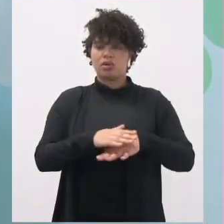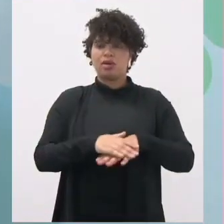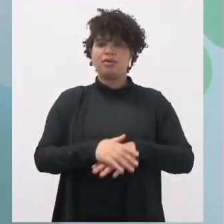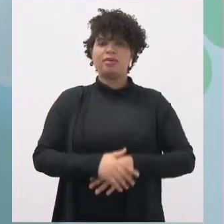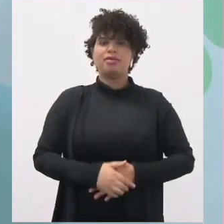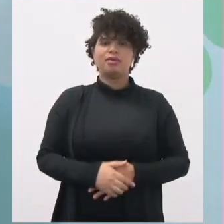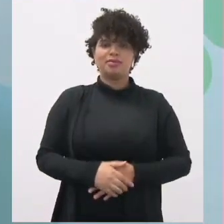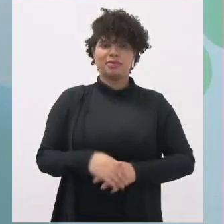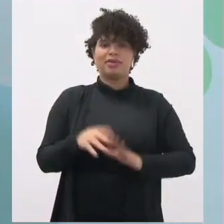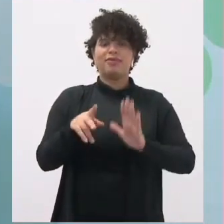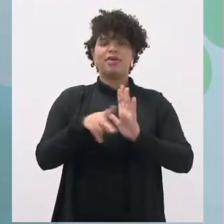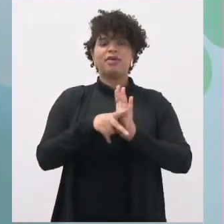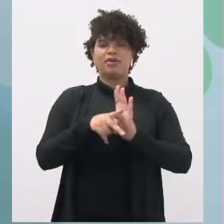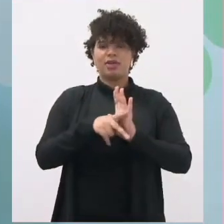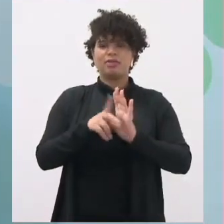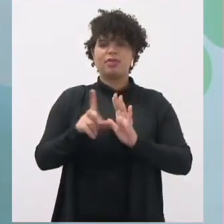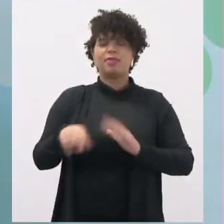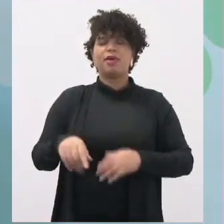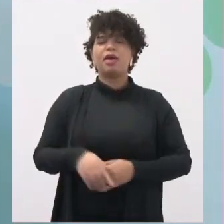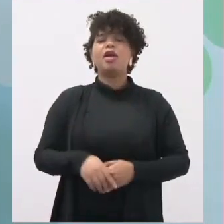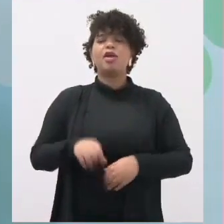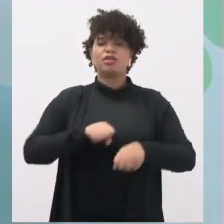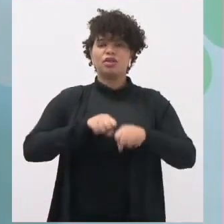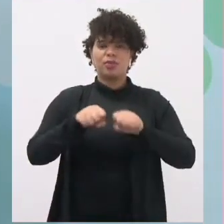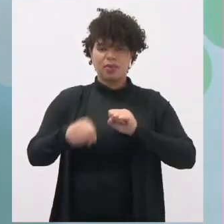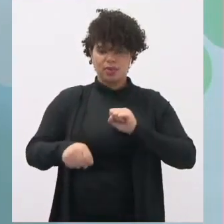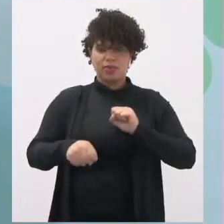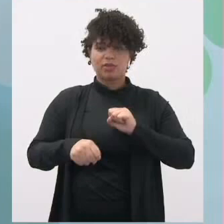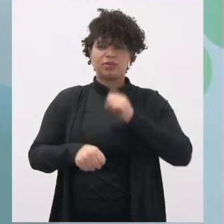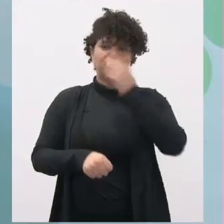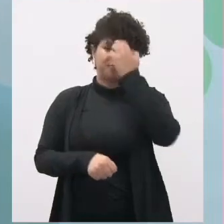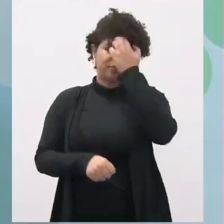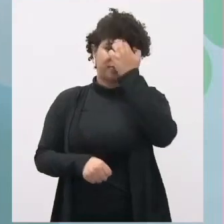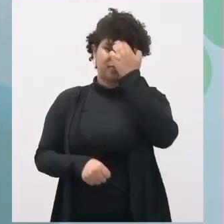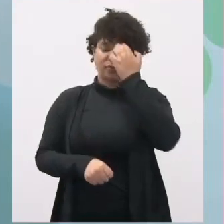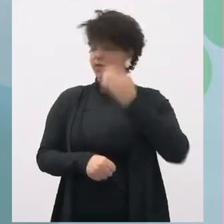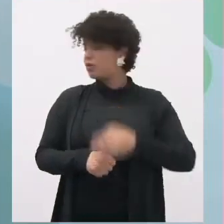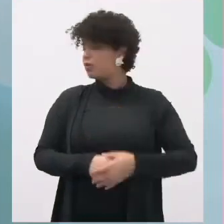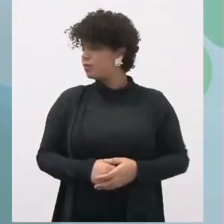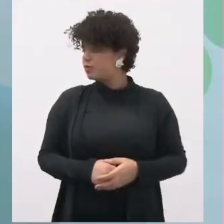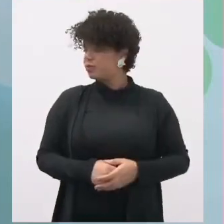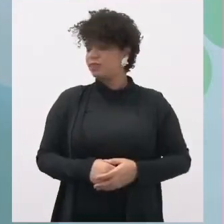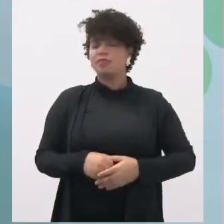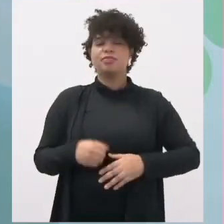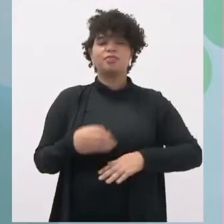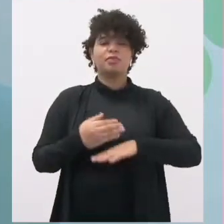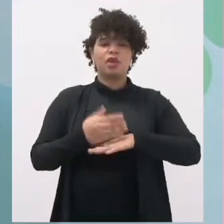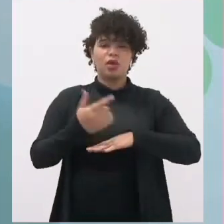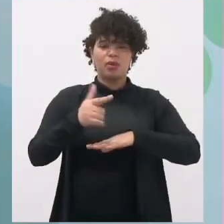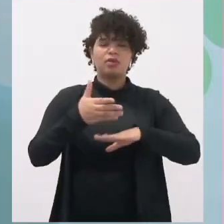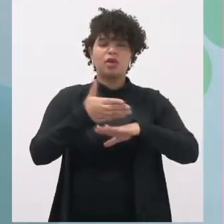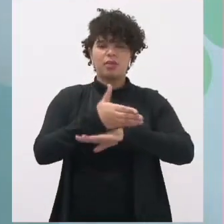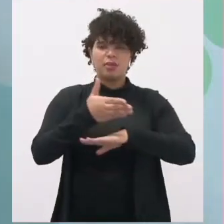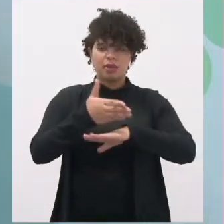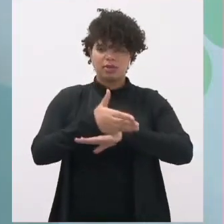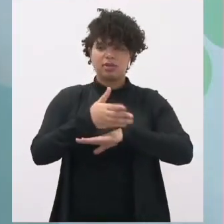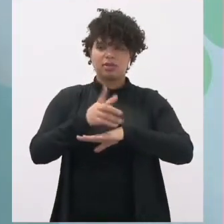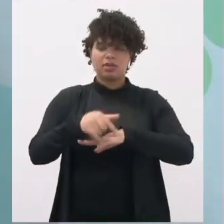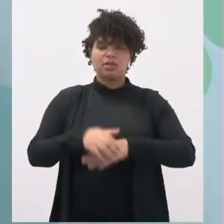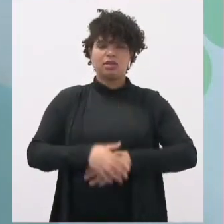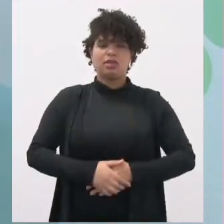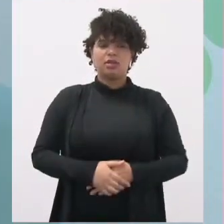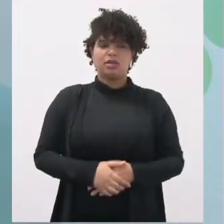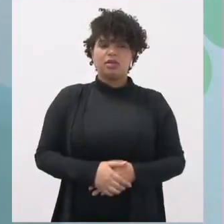de incentivar a formação entre pares. Essas são as contribuições dos participantes aqui nessa